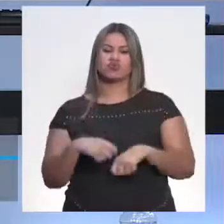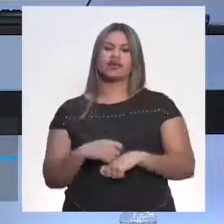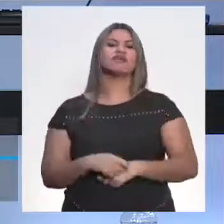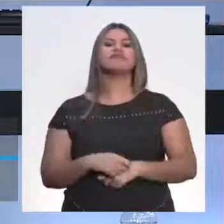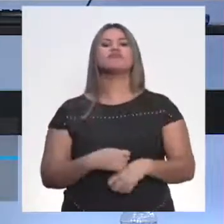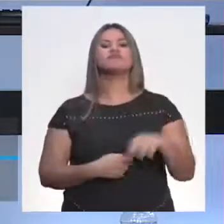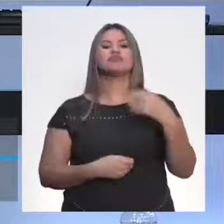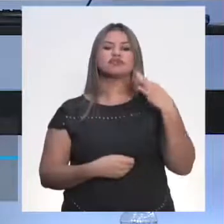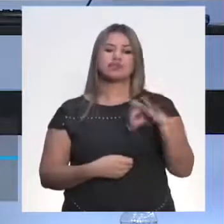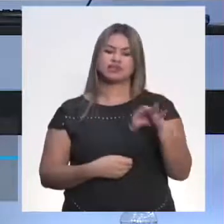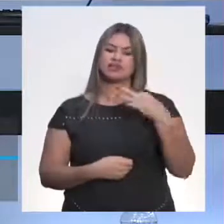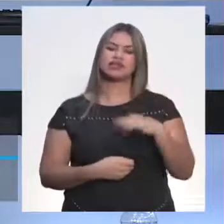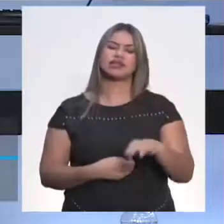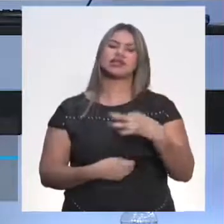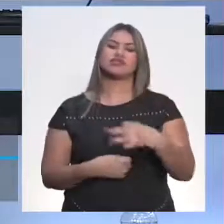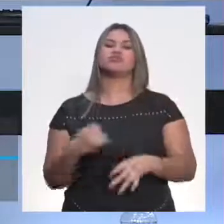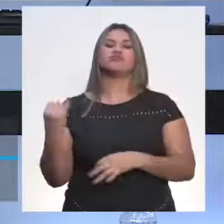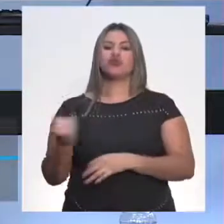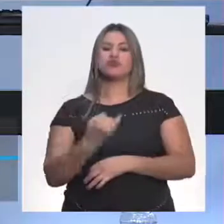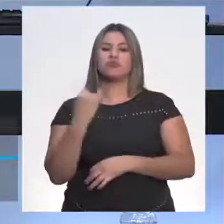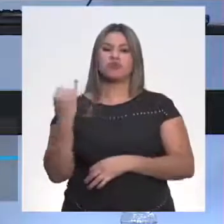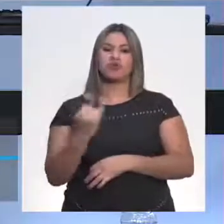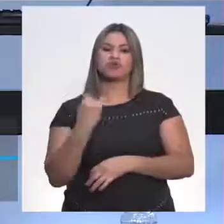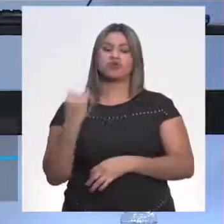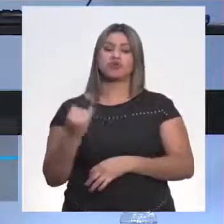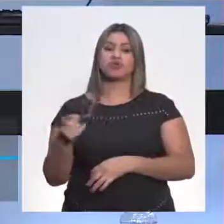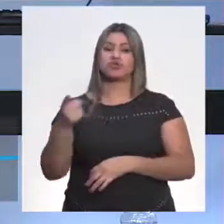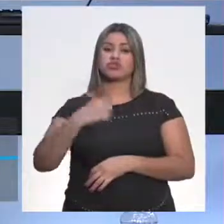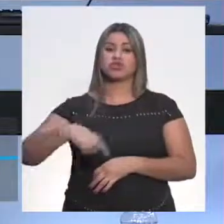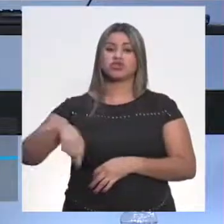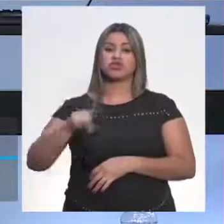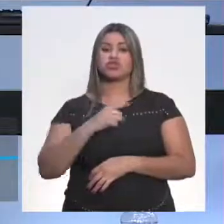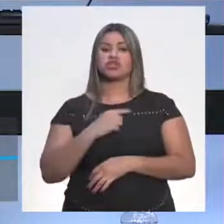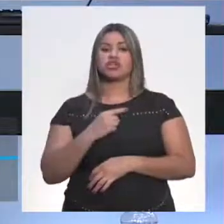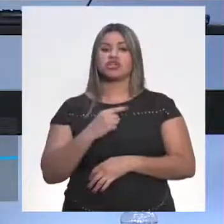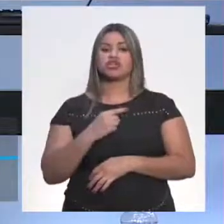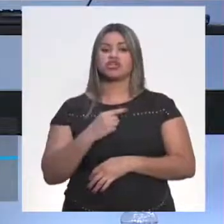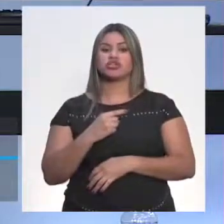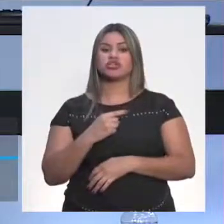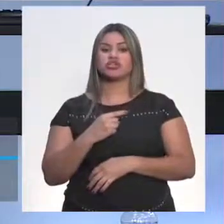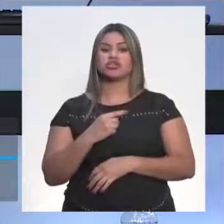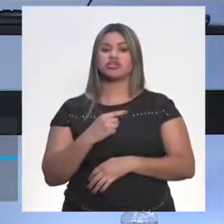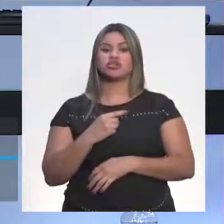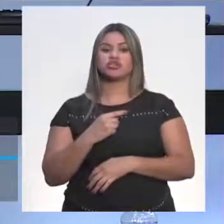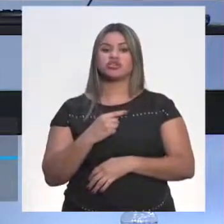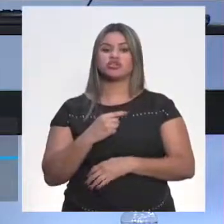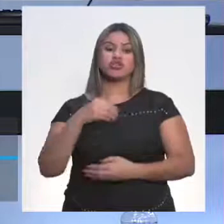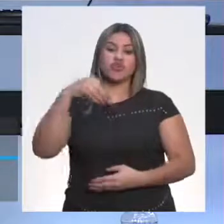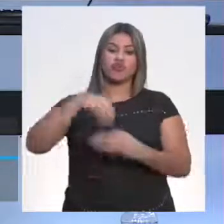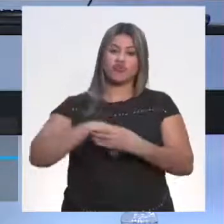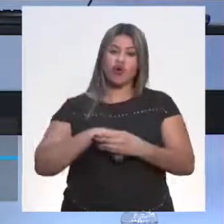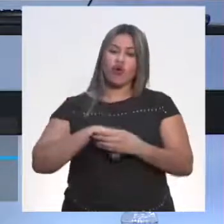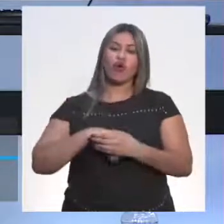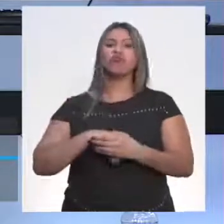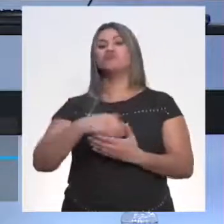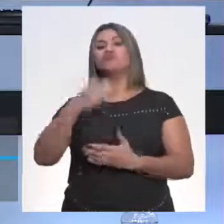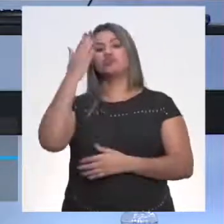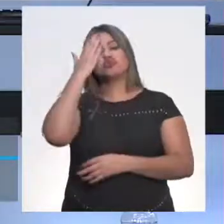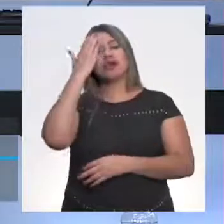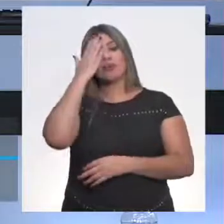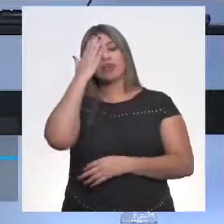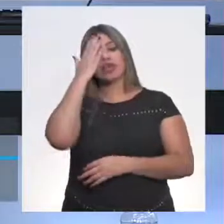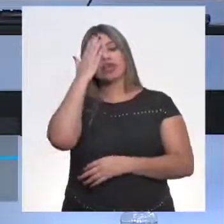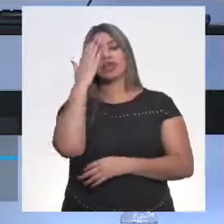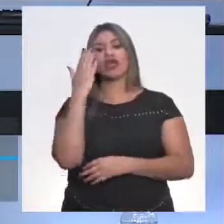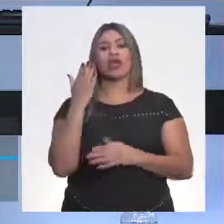exato É muito importante que a gente saiba que nós podem e esse recurso no momento em que